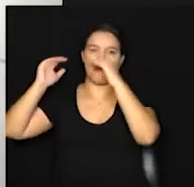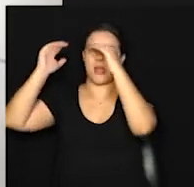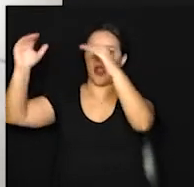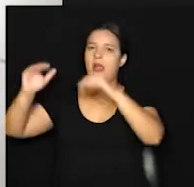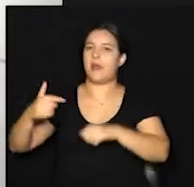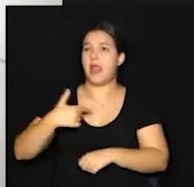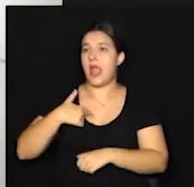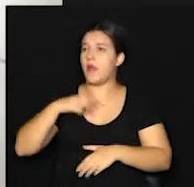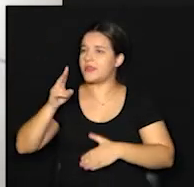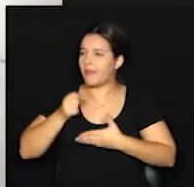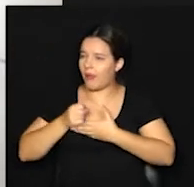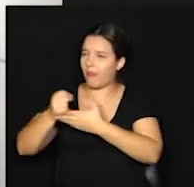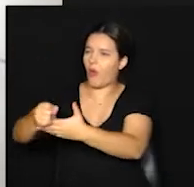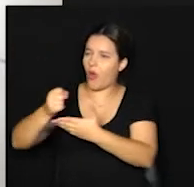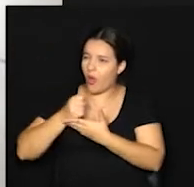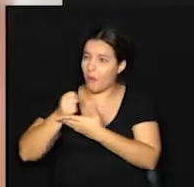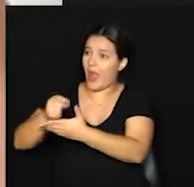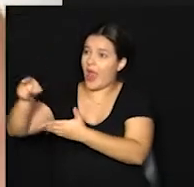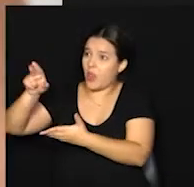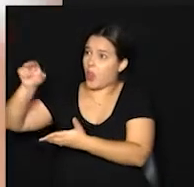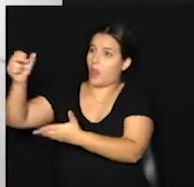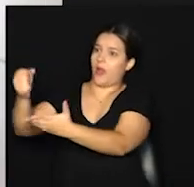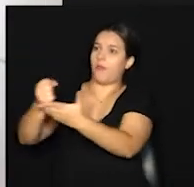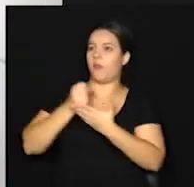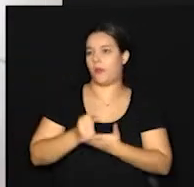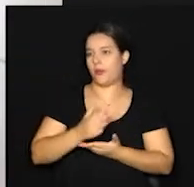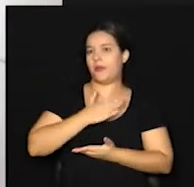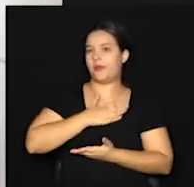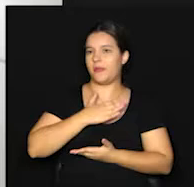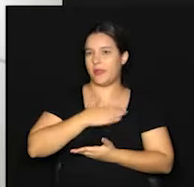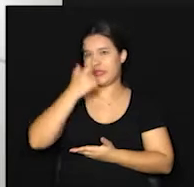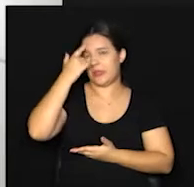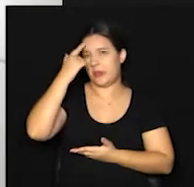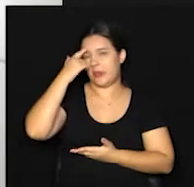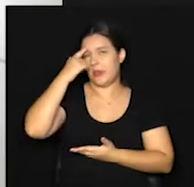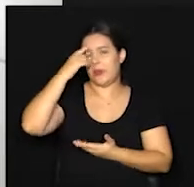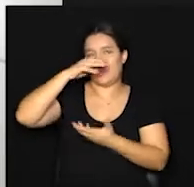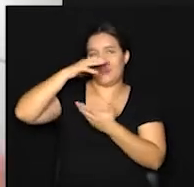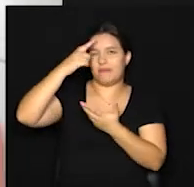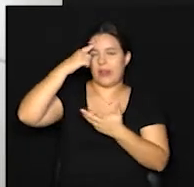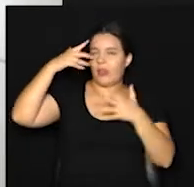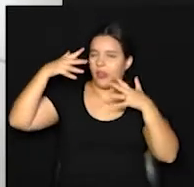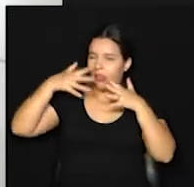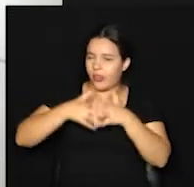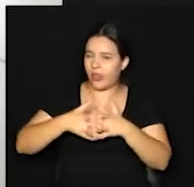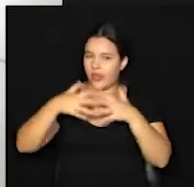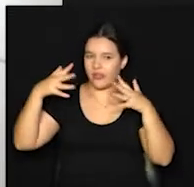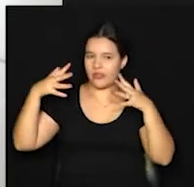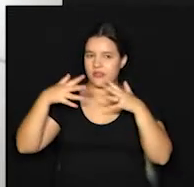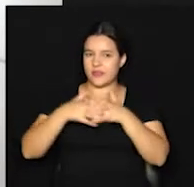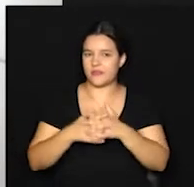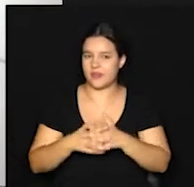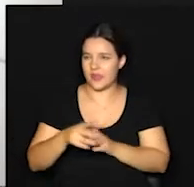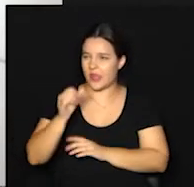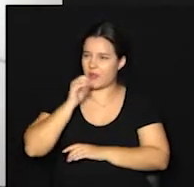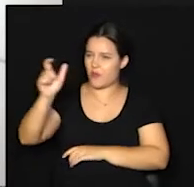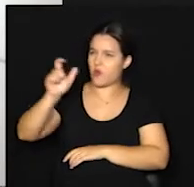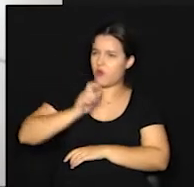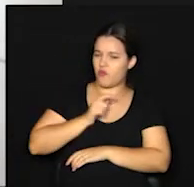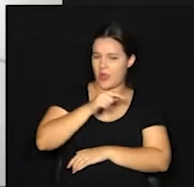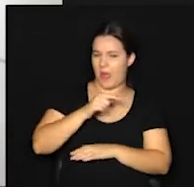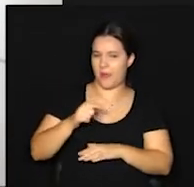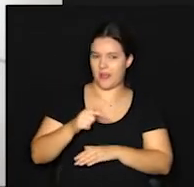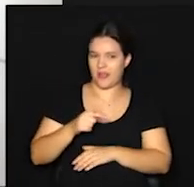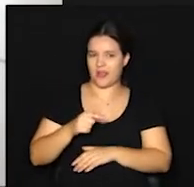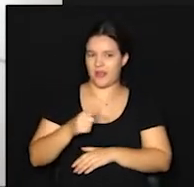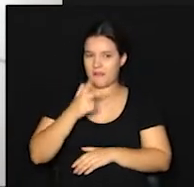dar o suporte. Então, aquilo vai mexendo com a tua cabeça e vai falando, olha só, você é estrangeira, né? Você